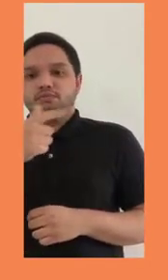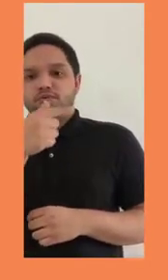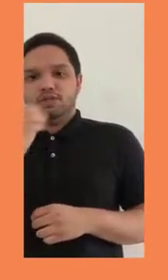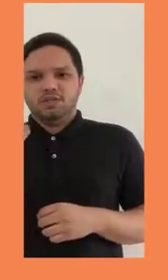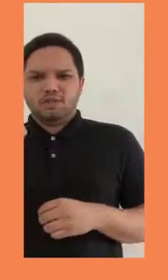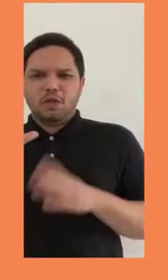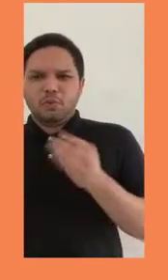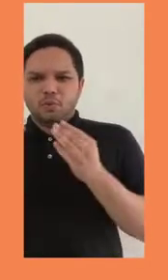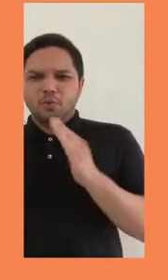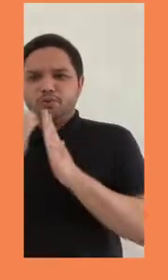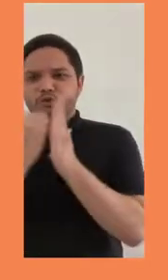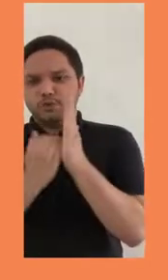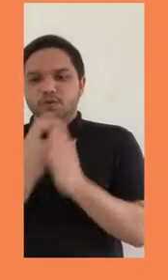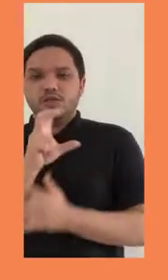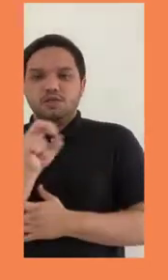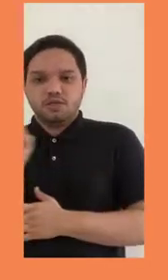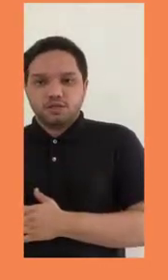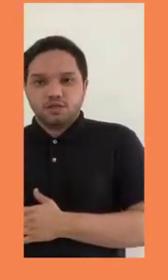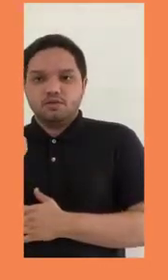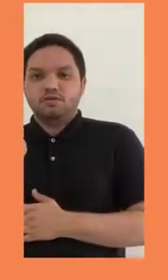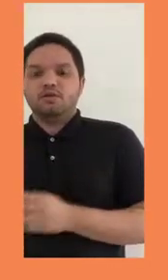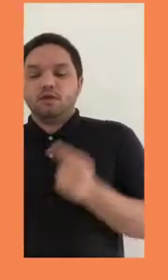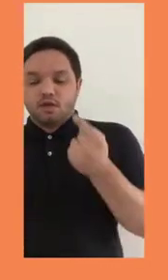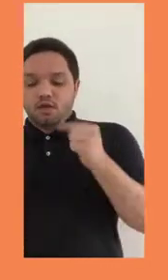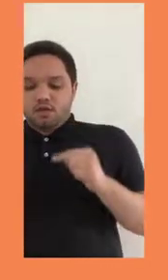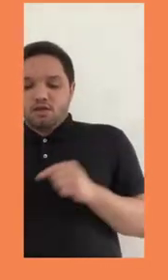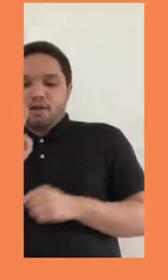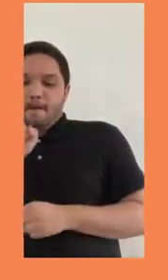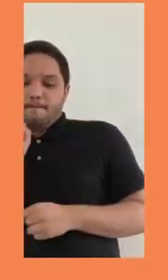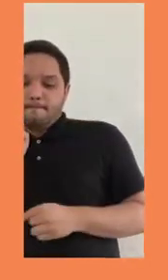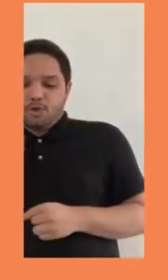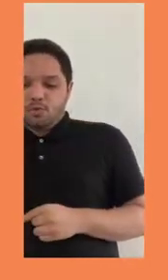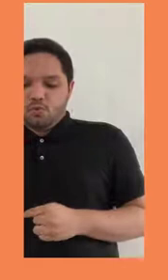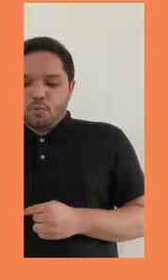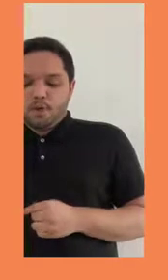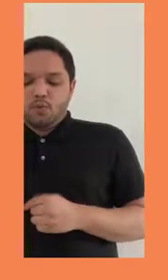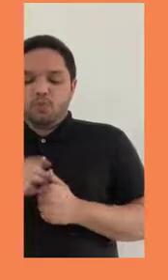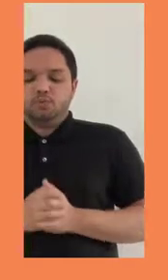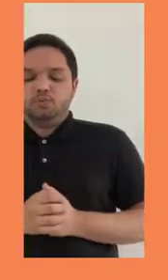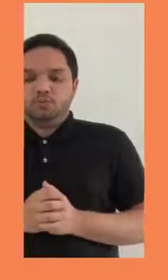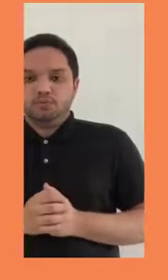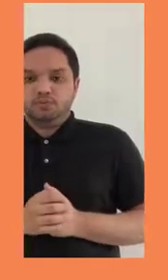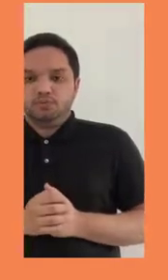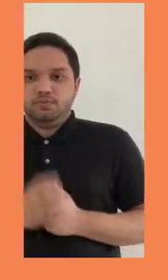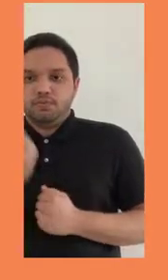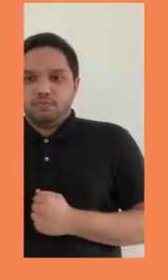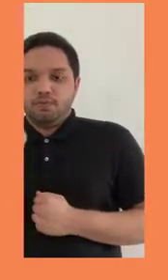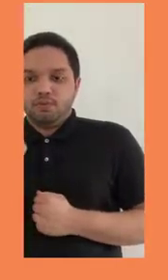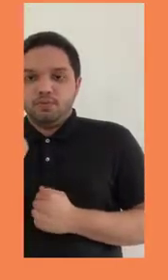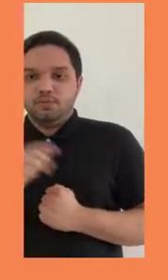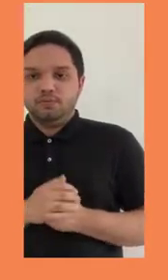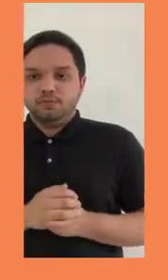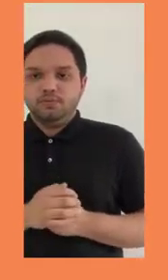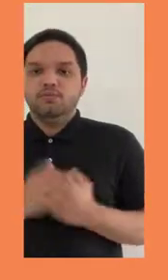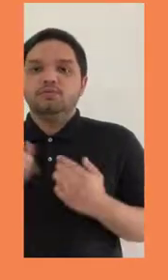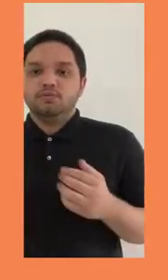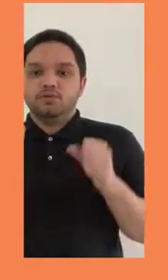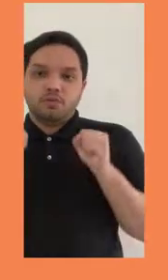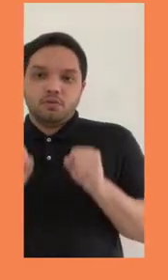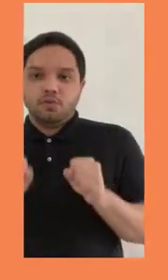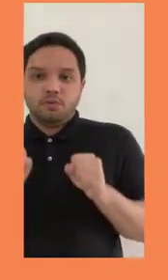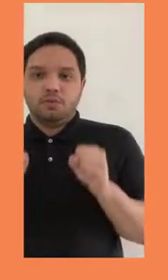usar esse algoritmo a ver colocar os valores que você quer então aqui 700 é muito eu quero 500